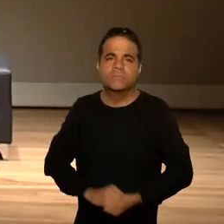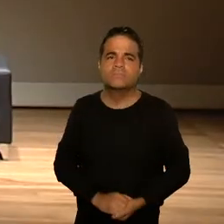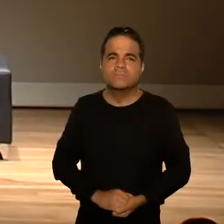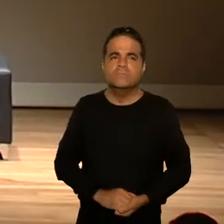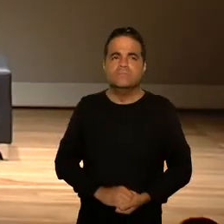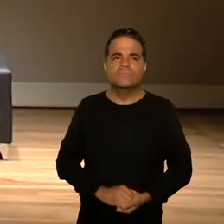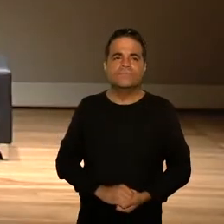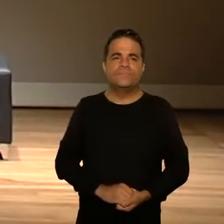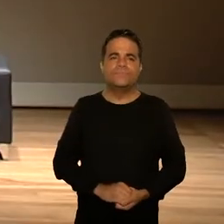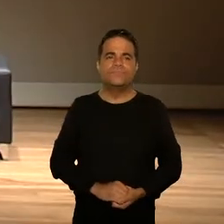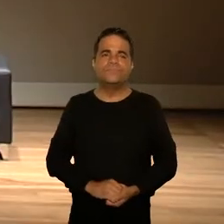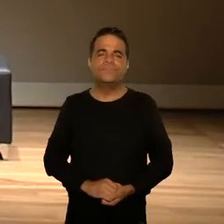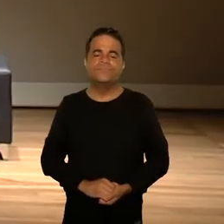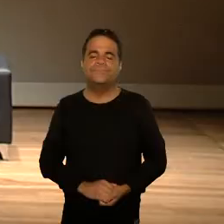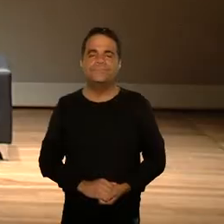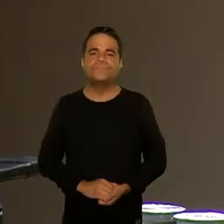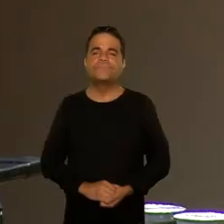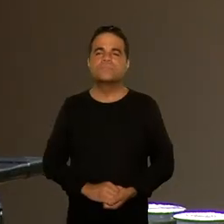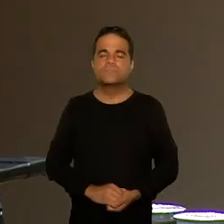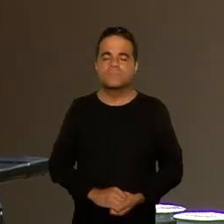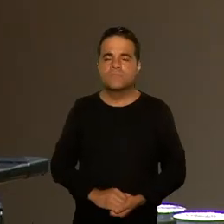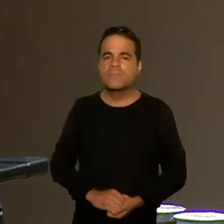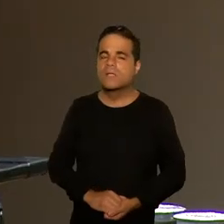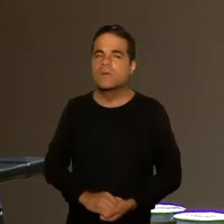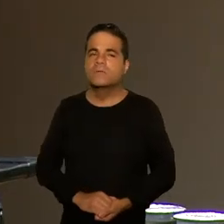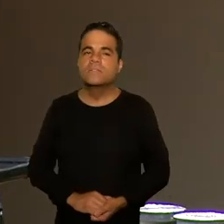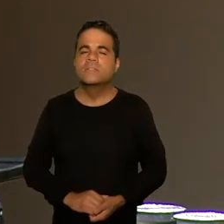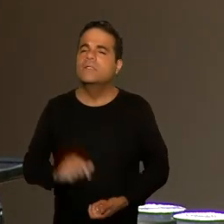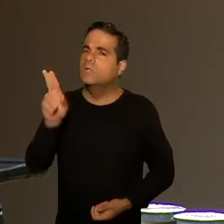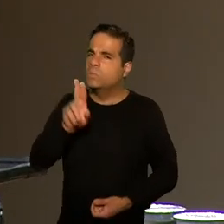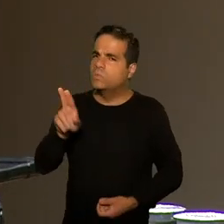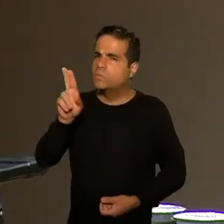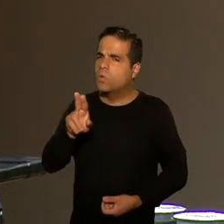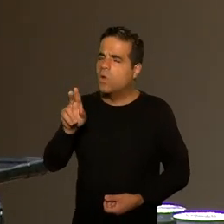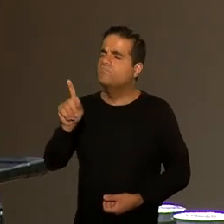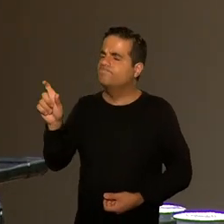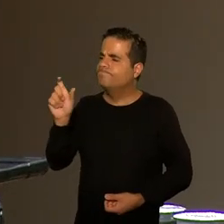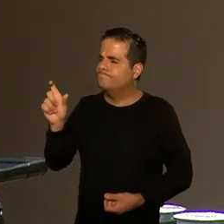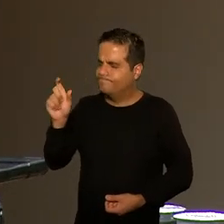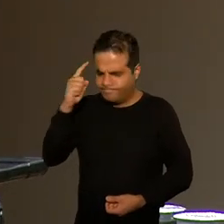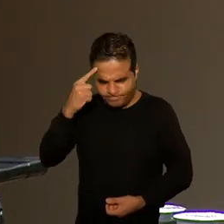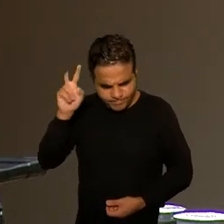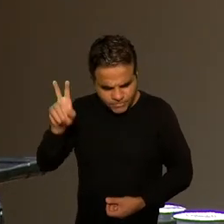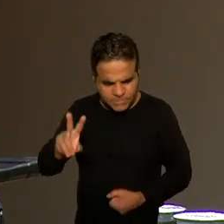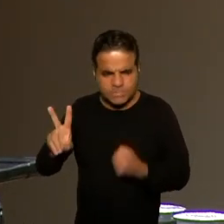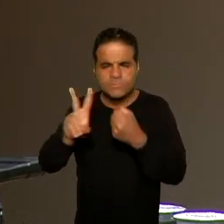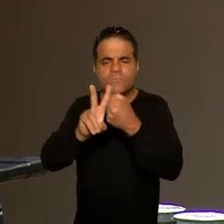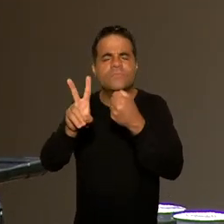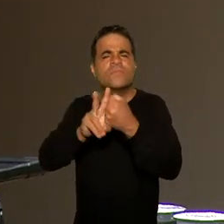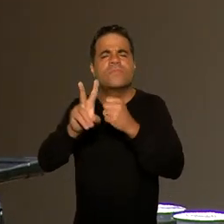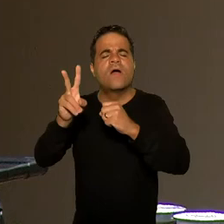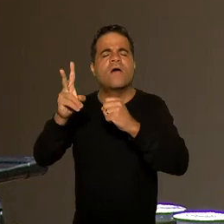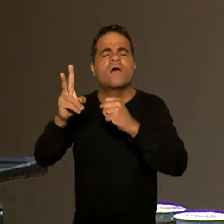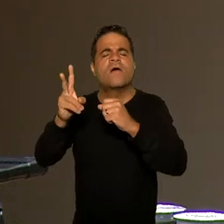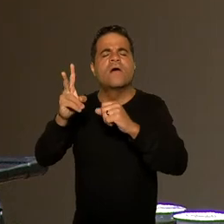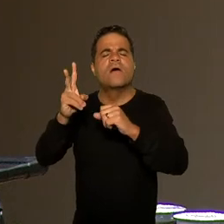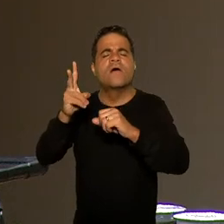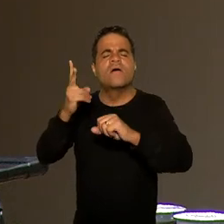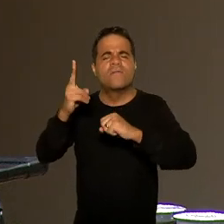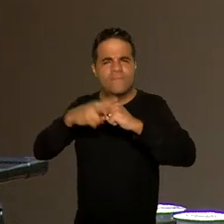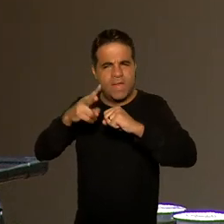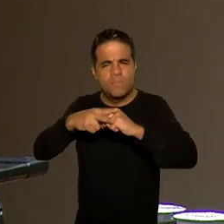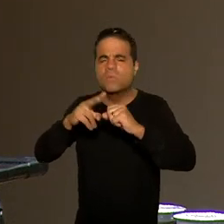só vou complementar só uma questão Ele usou uma Ele usou um verbo que foi simplificar